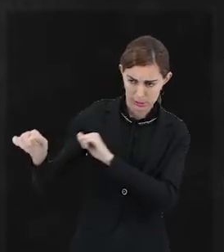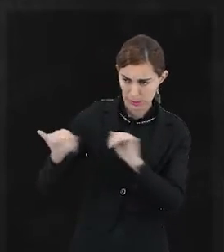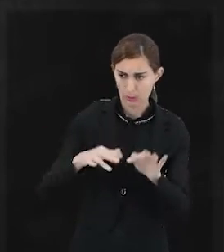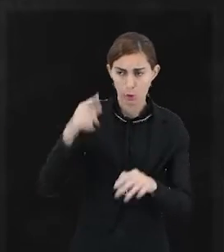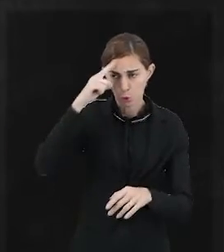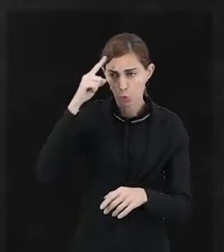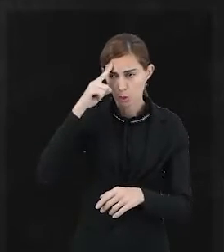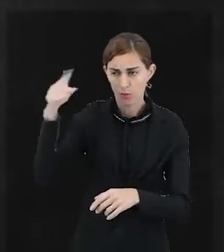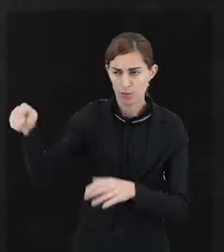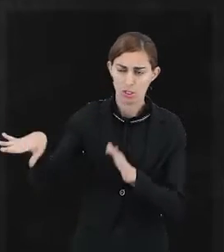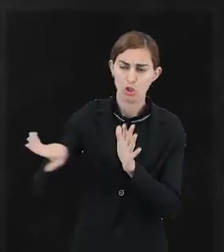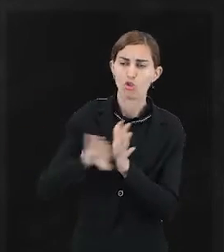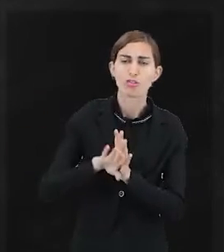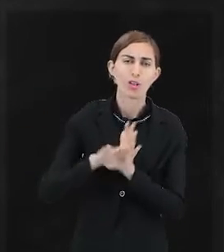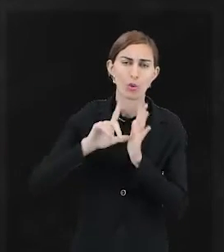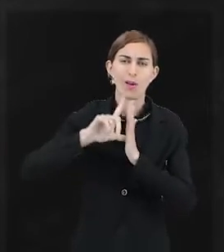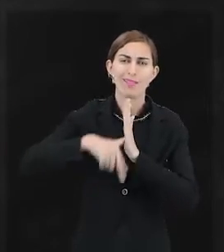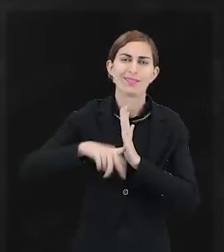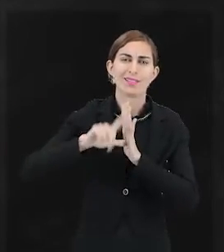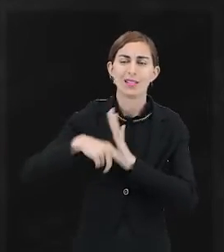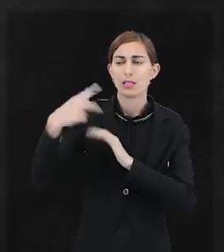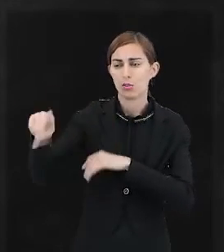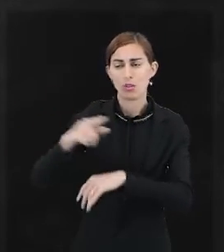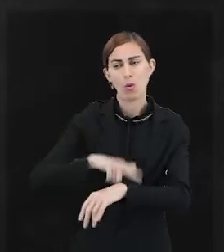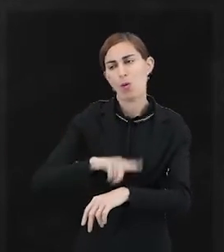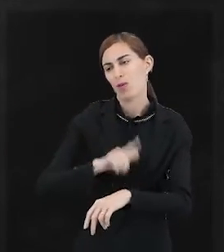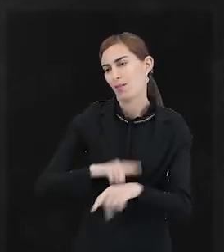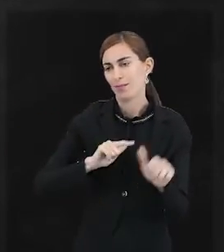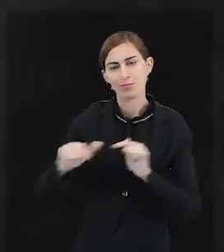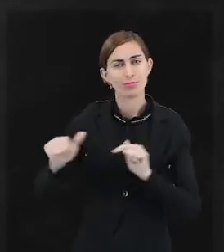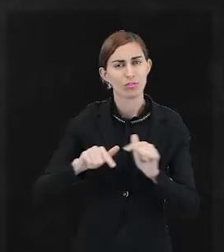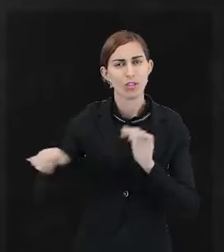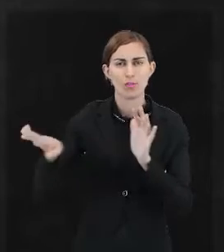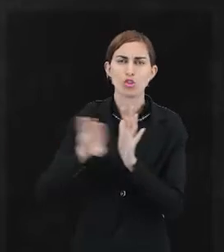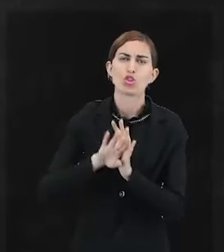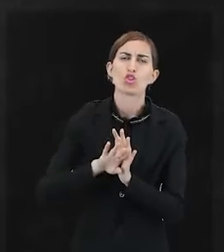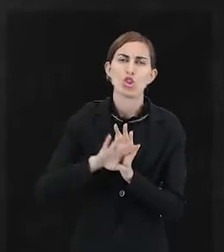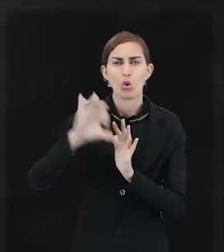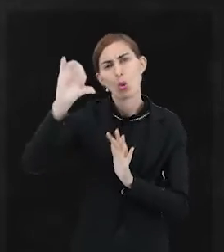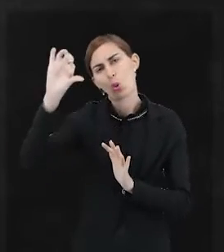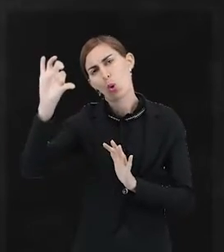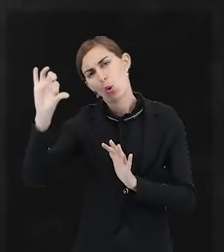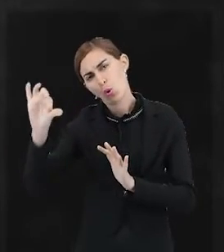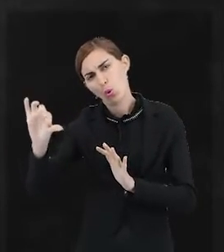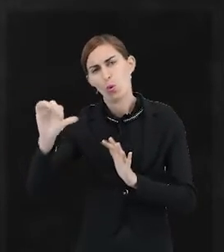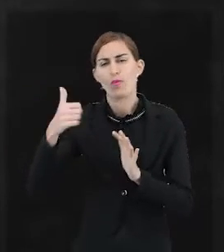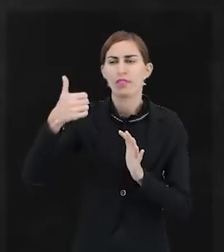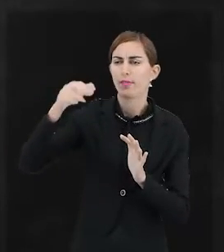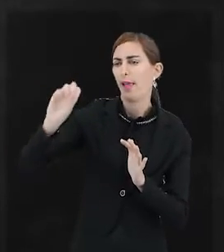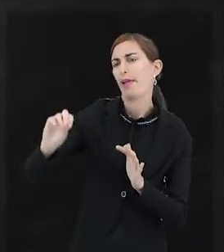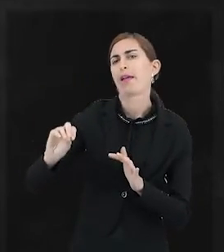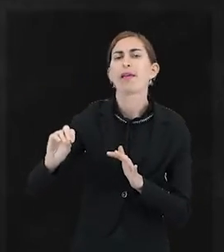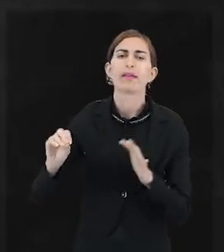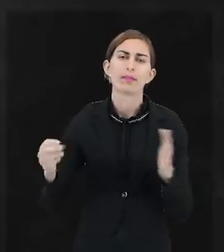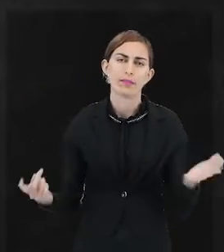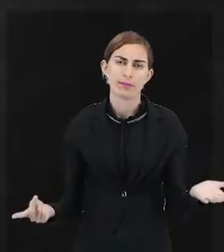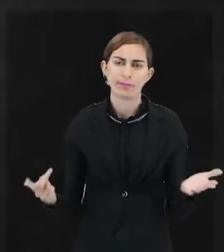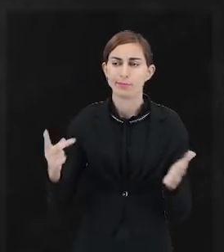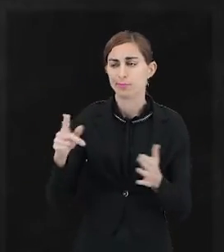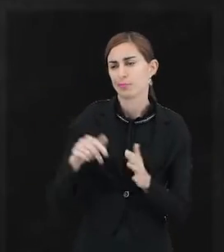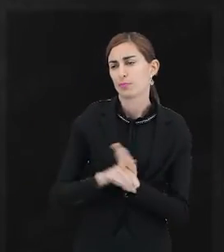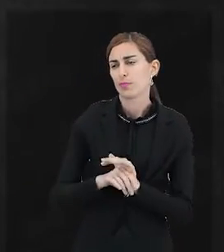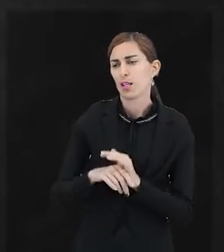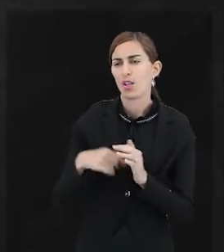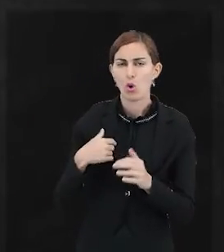os dias você tem chegado atrasado no seu horário. Você tem chegado por volta das 9 horas, das 10 horas. Ao invés de